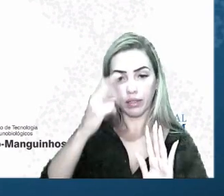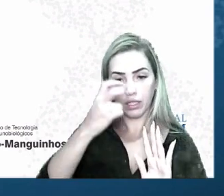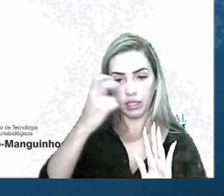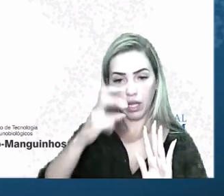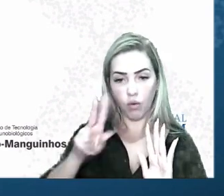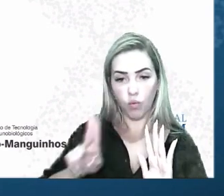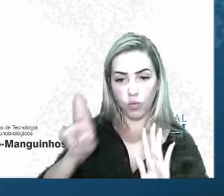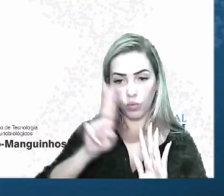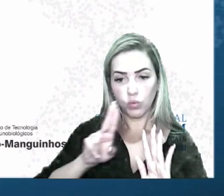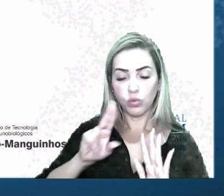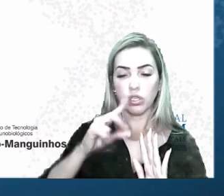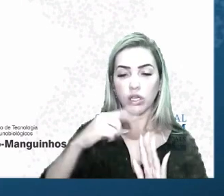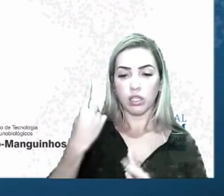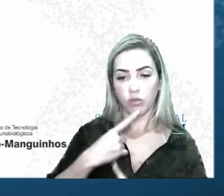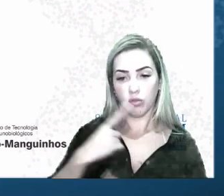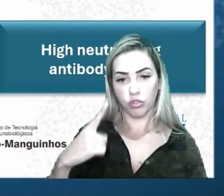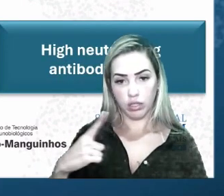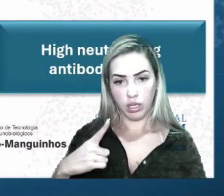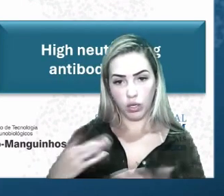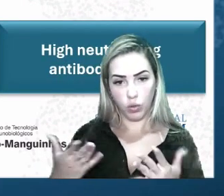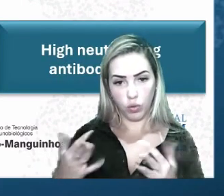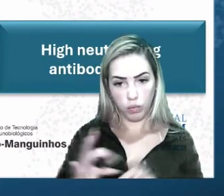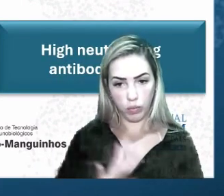nós estamos utilizando.